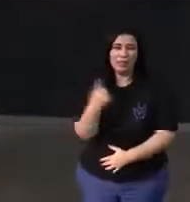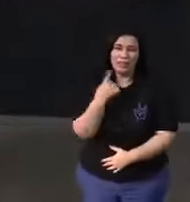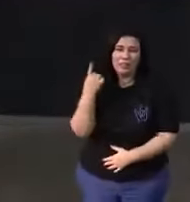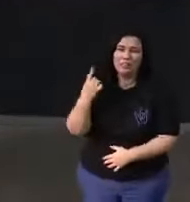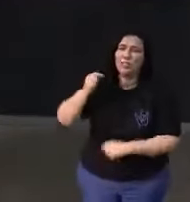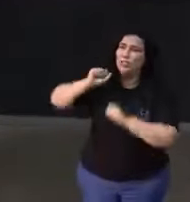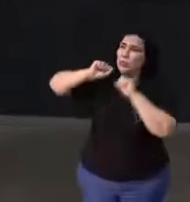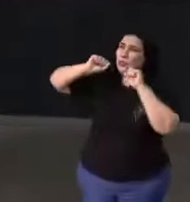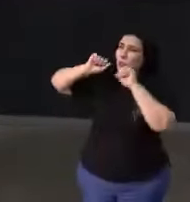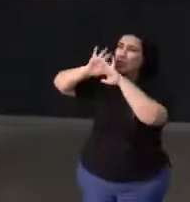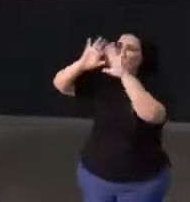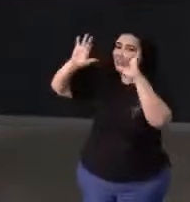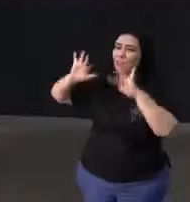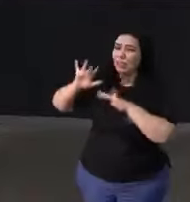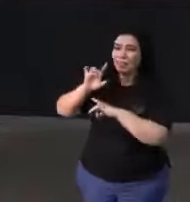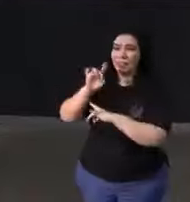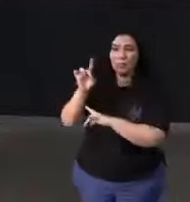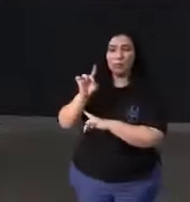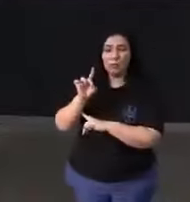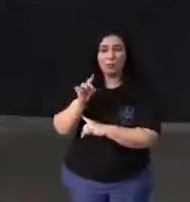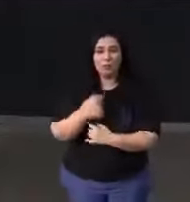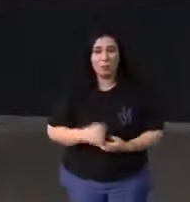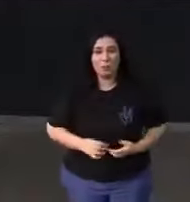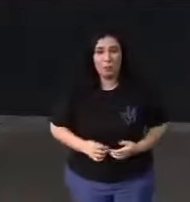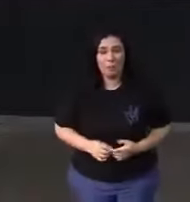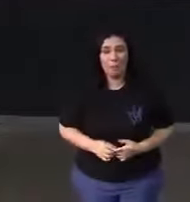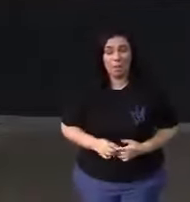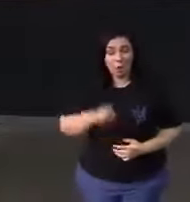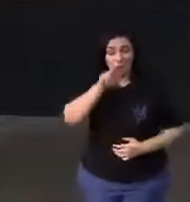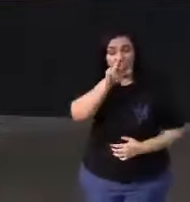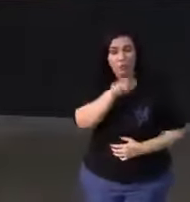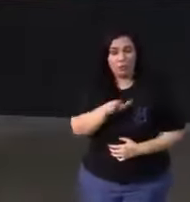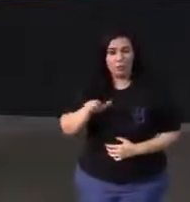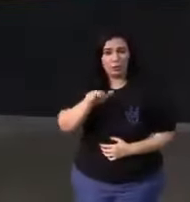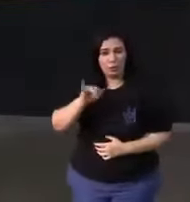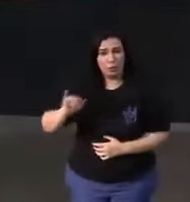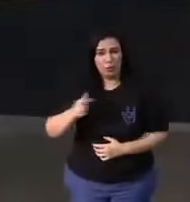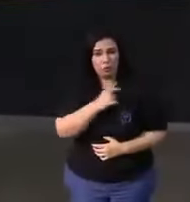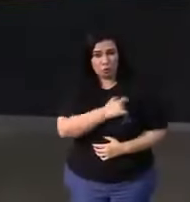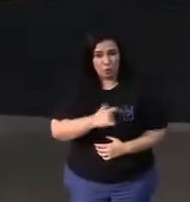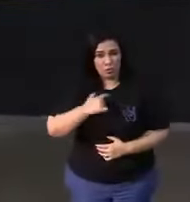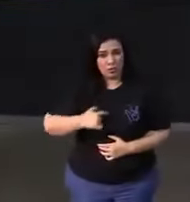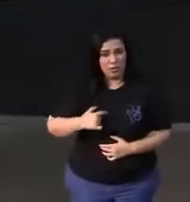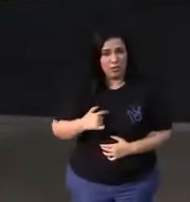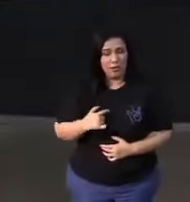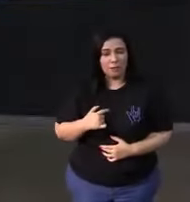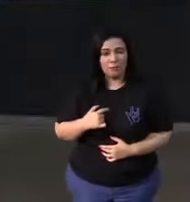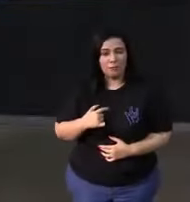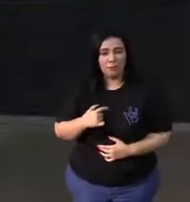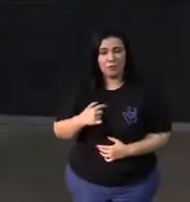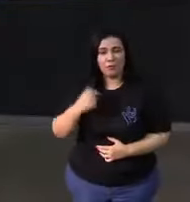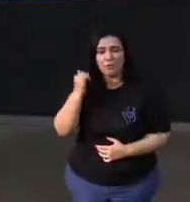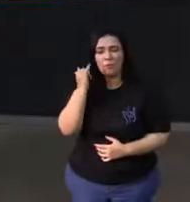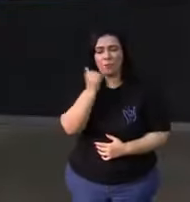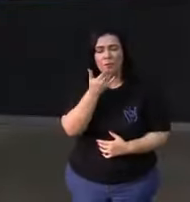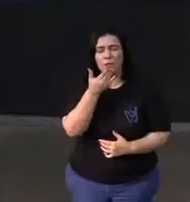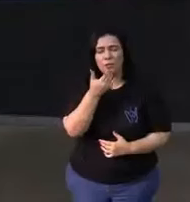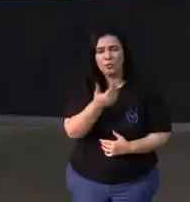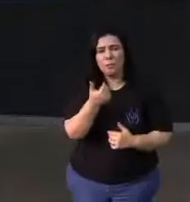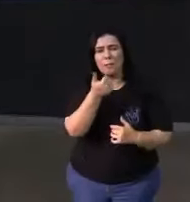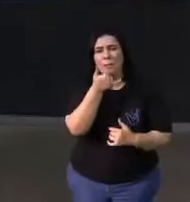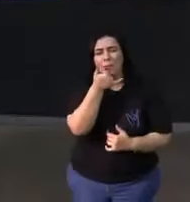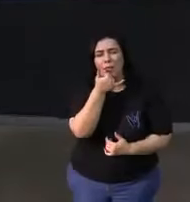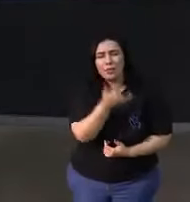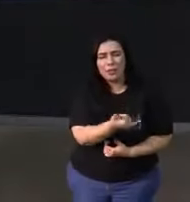Deus. Quando seus irmãos, os irmãos de José, foram ali dizer, pedir perdão a ele, dizer: